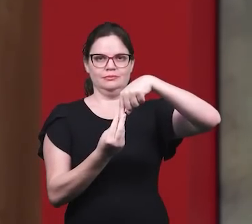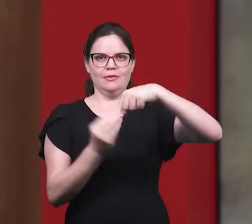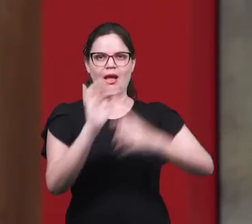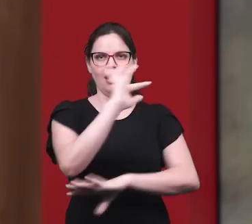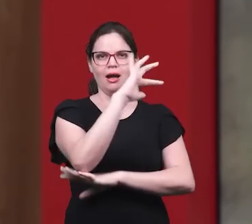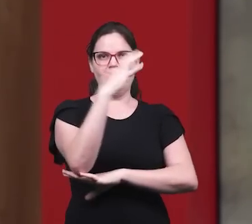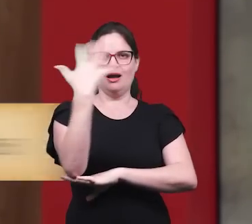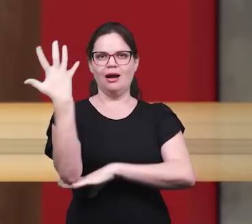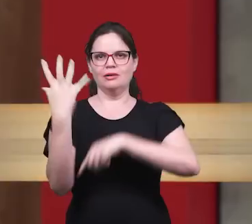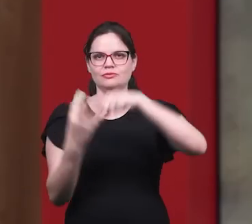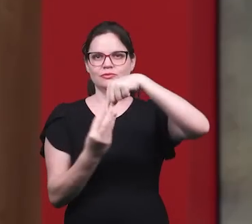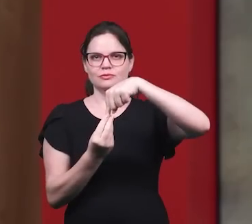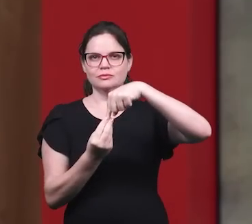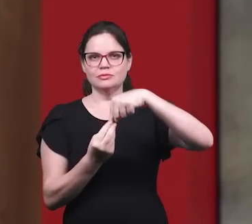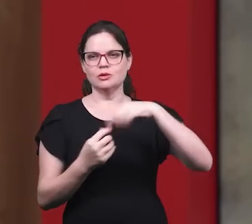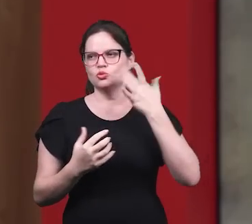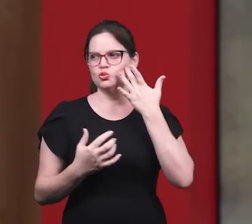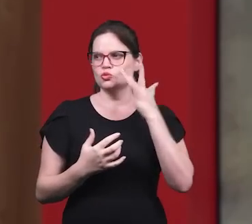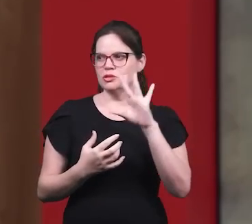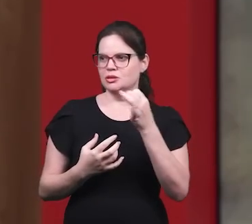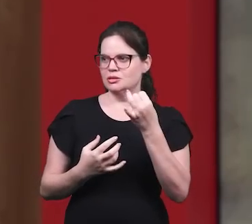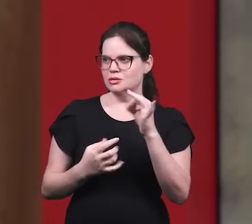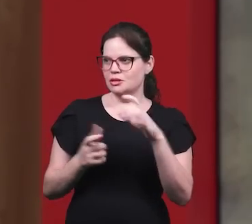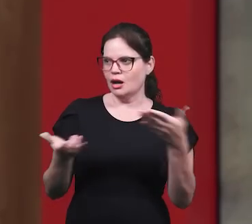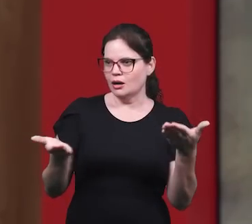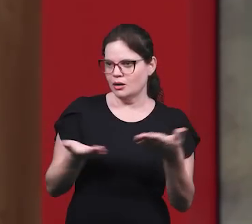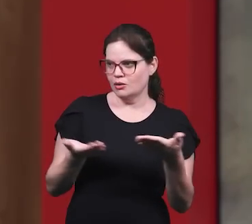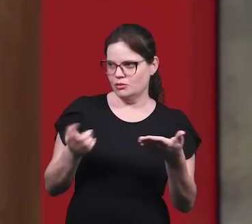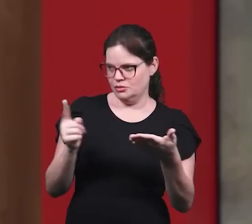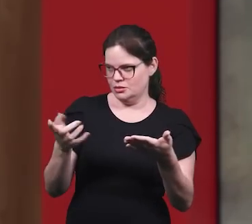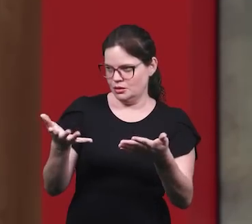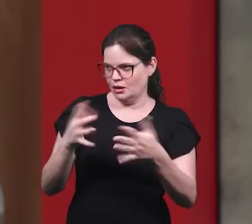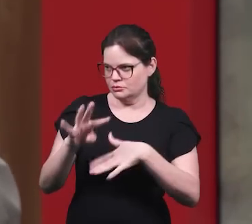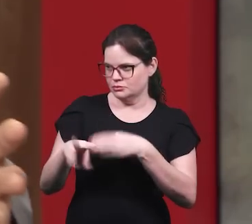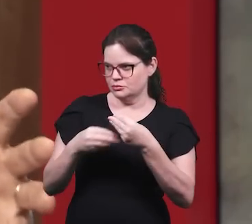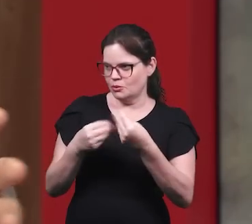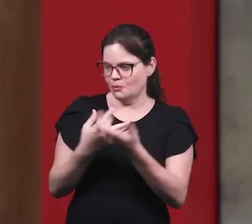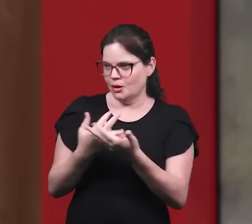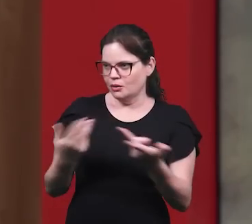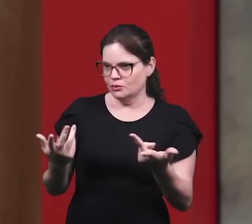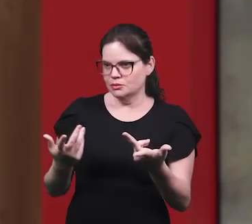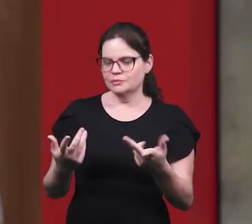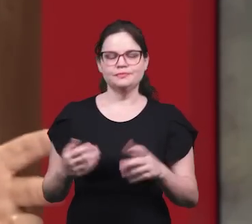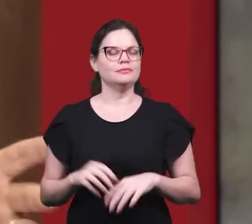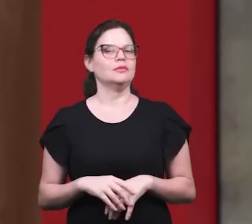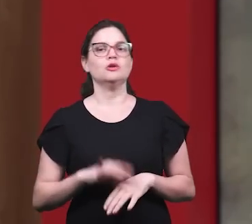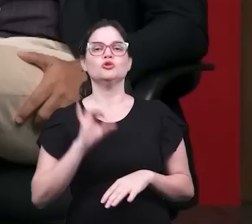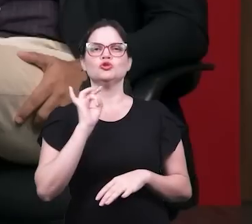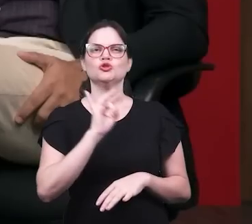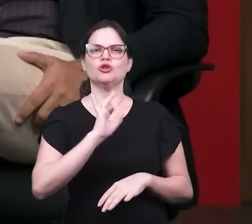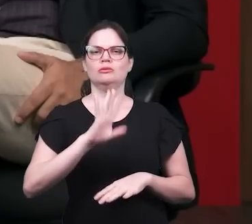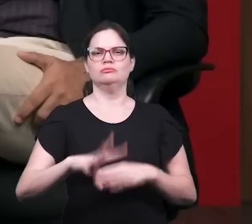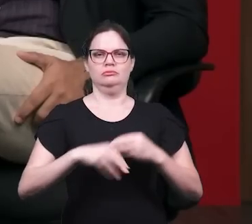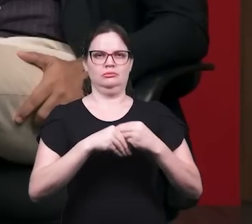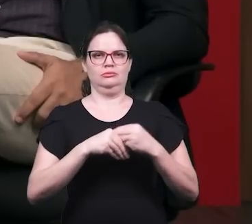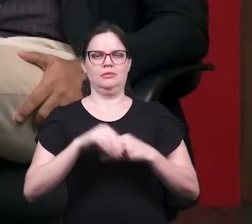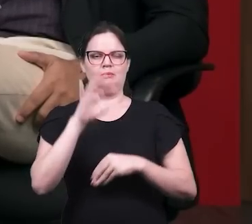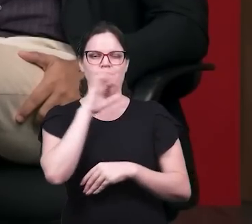Sim. Mas não sei se é o momento agora, pastor Ian, se quer fazer algum comentário a respeito. Eu só queria dar um